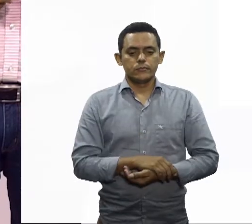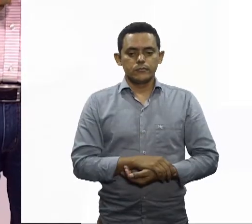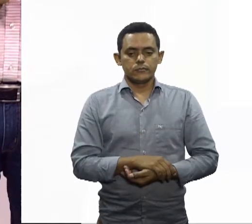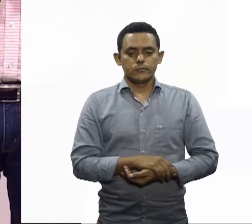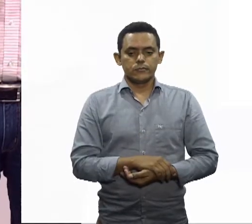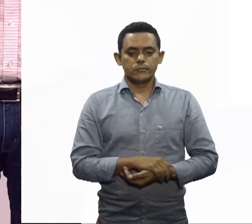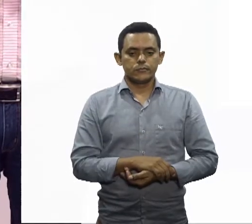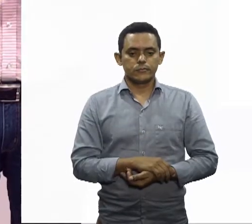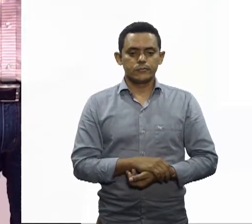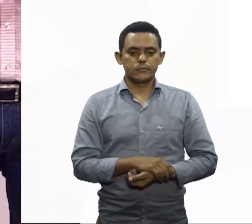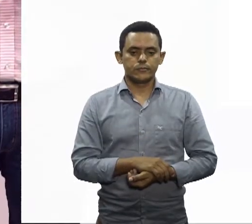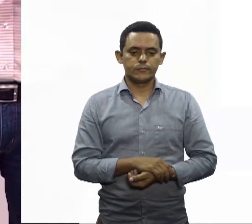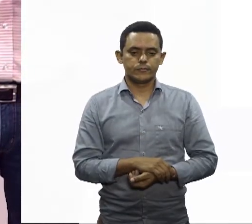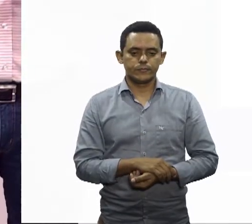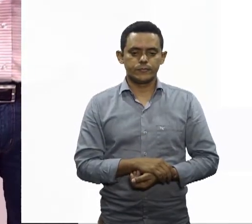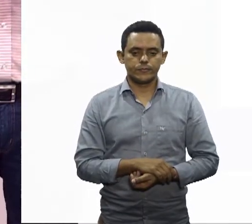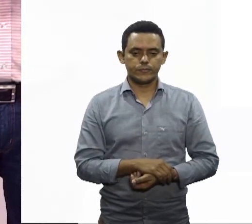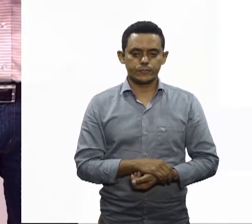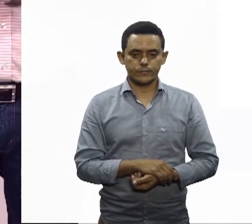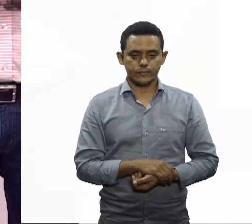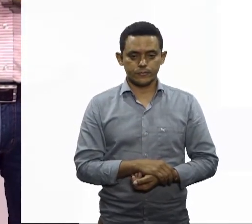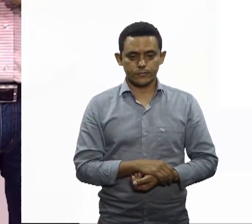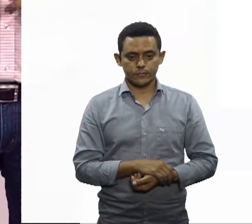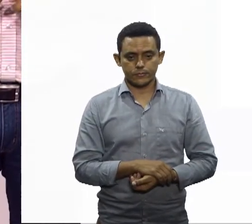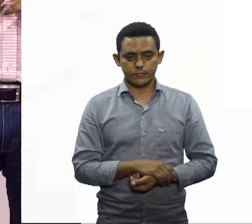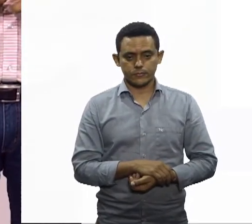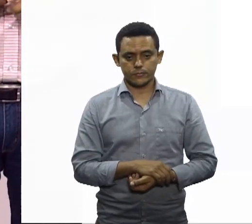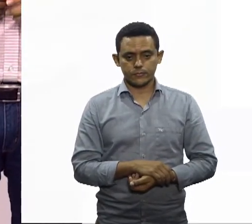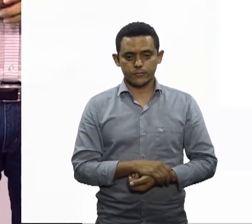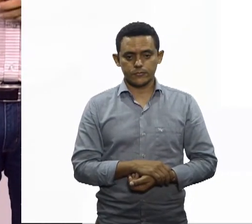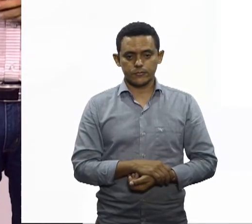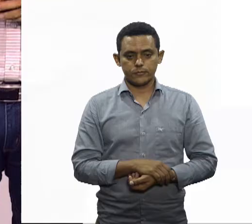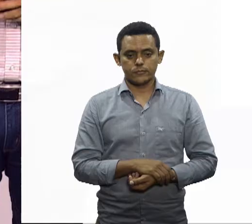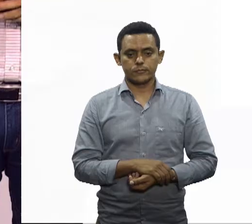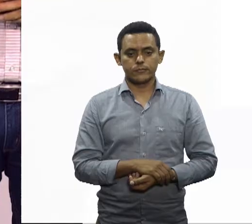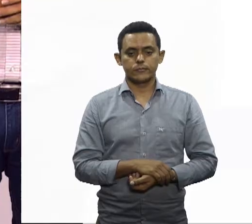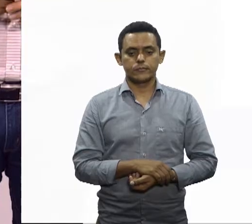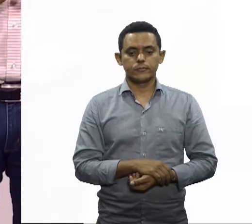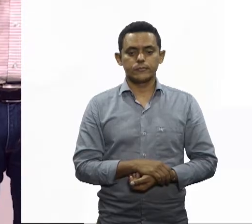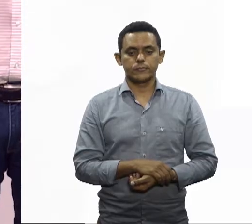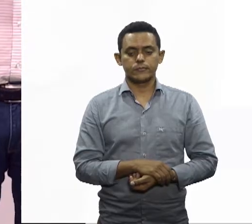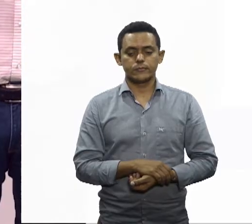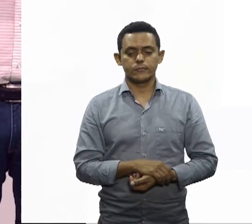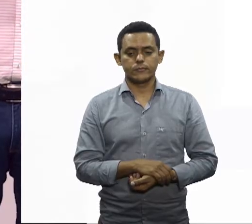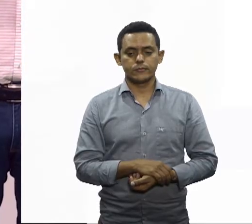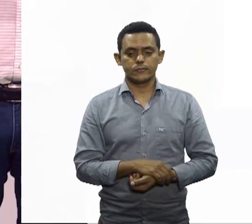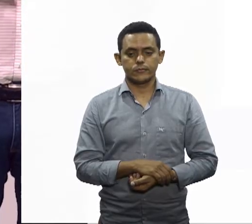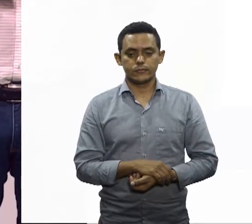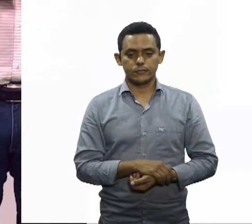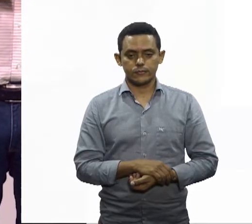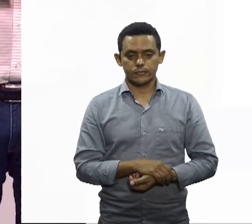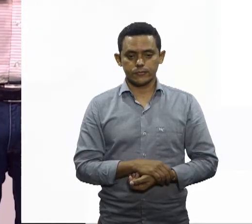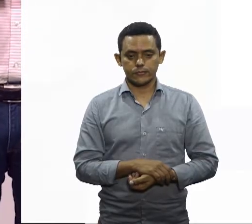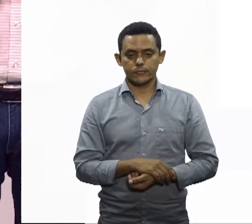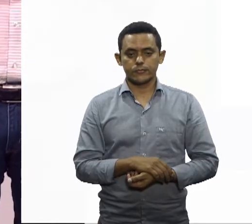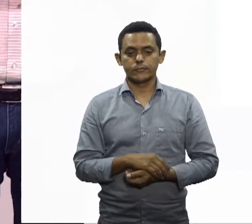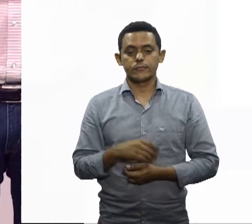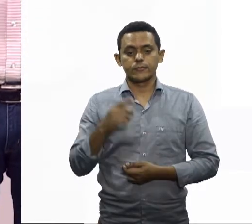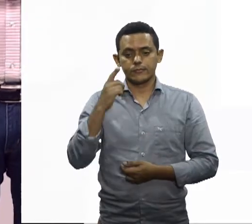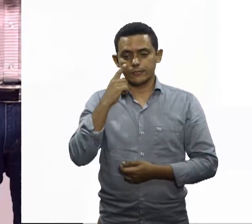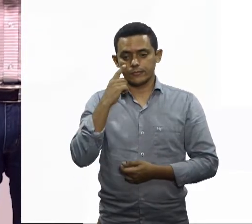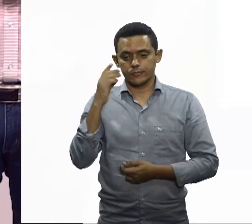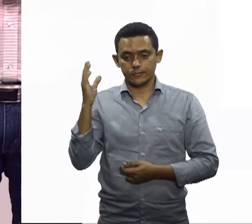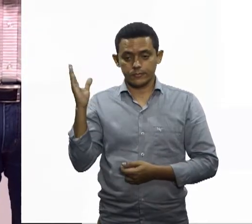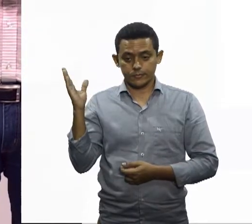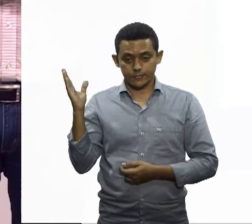por 10. Se eu passo de hectolitro para decalitro, eu também multiplico por 10. Eu estou indo de uma unidade para uma